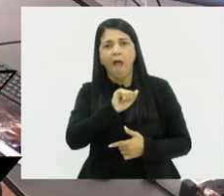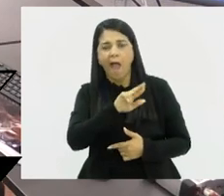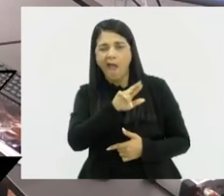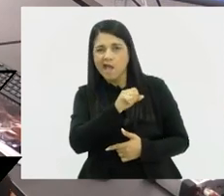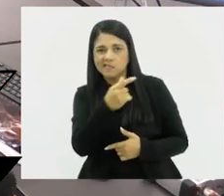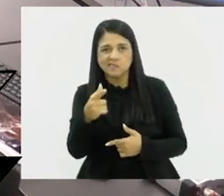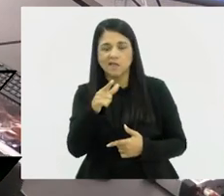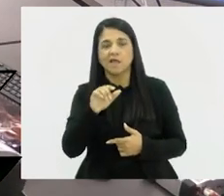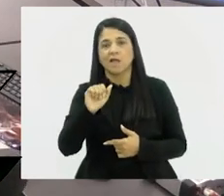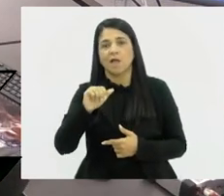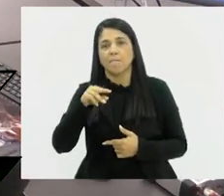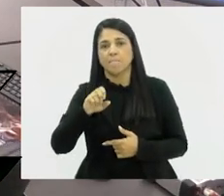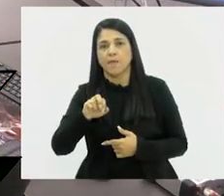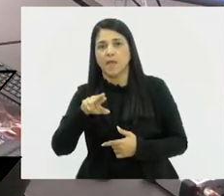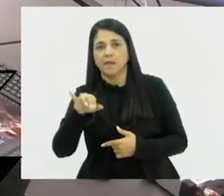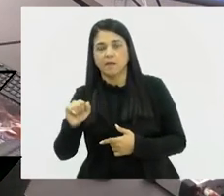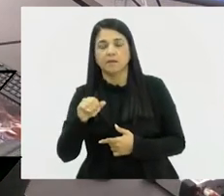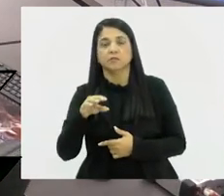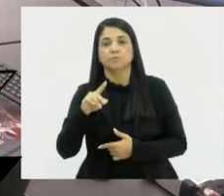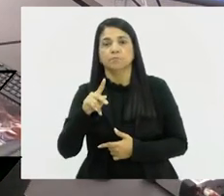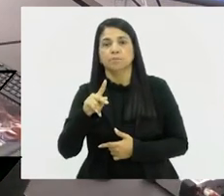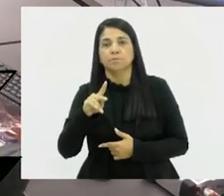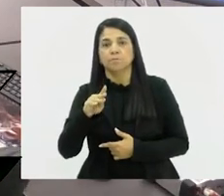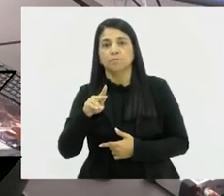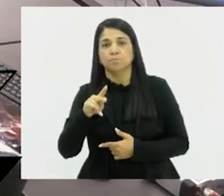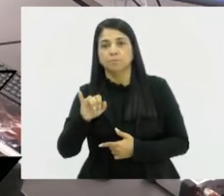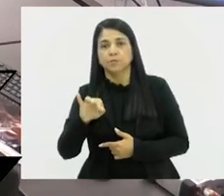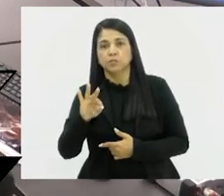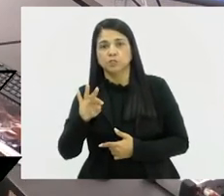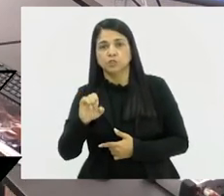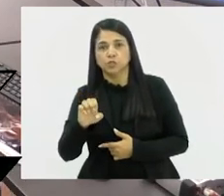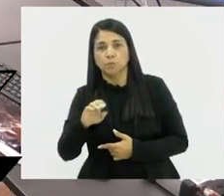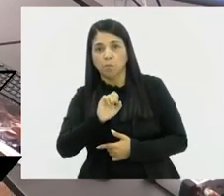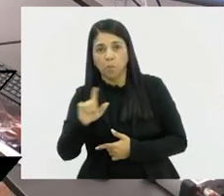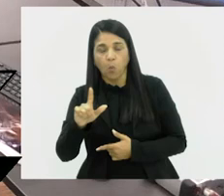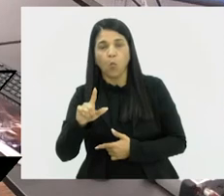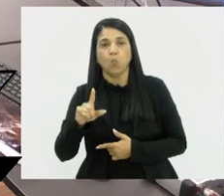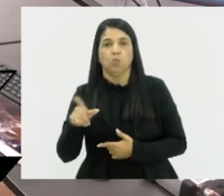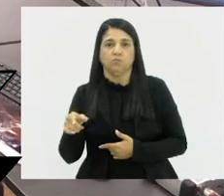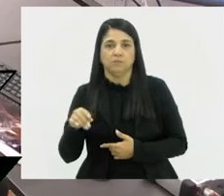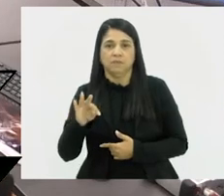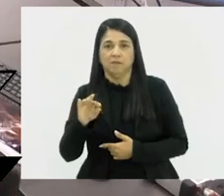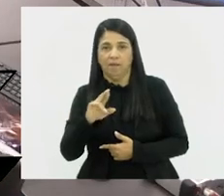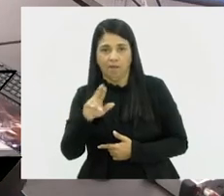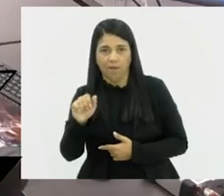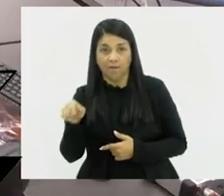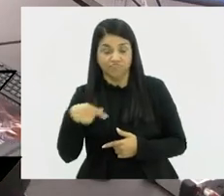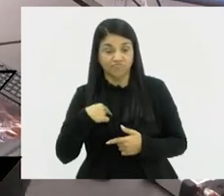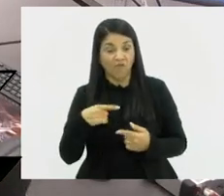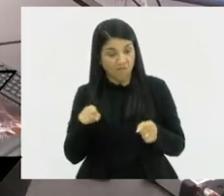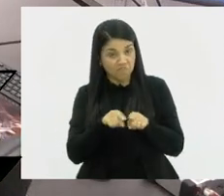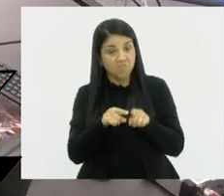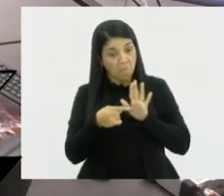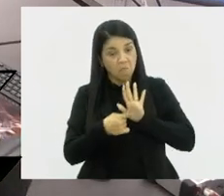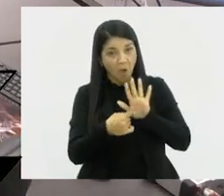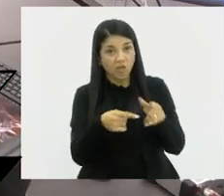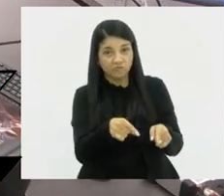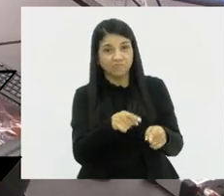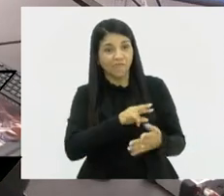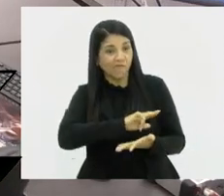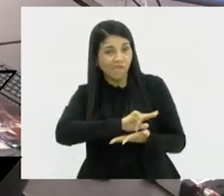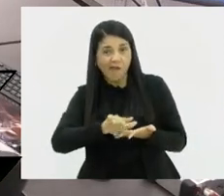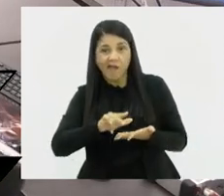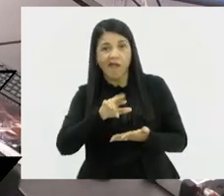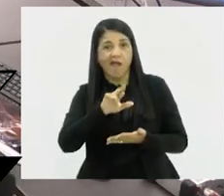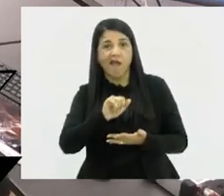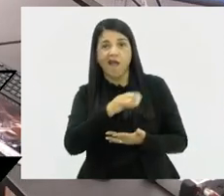Pitbull Terrier. Eu posso apresentar dezenas de cruzas de cães que não são pitbull e vocês vão achar, por causa da estigma, é